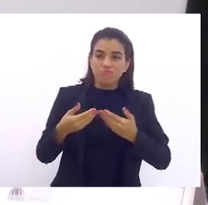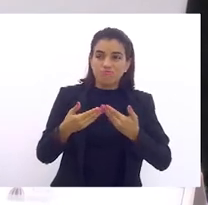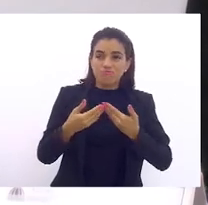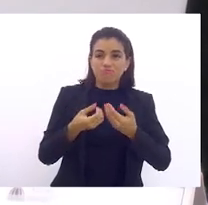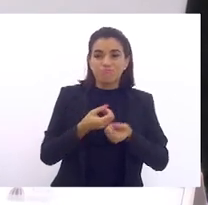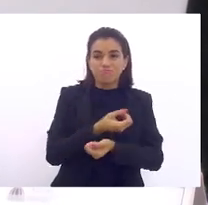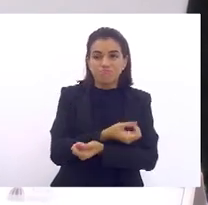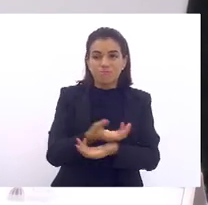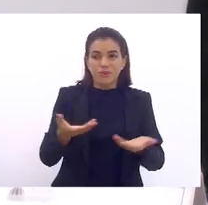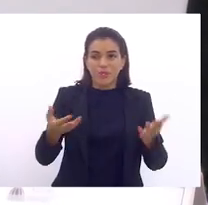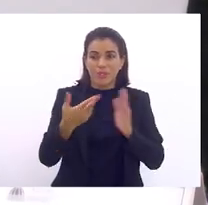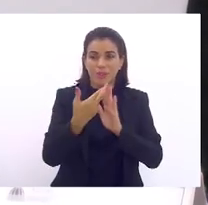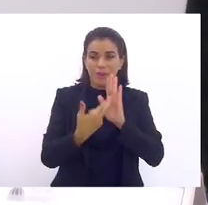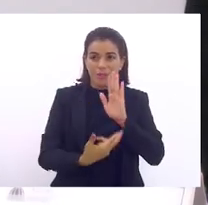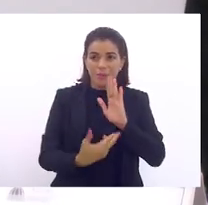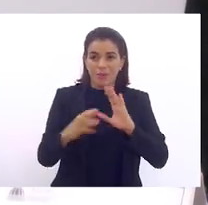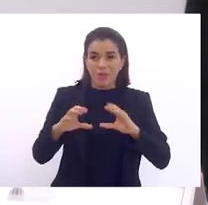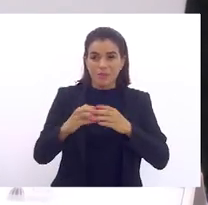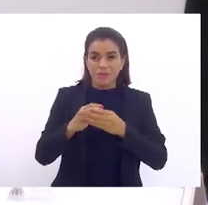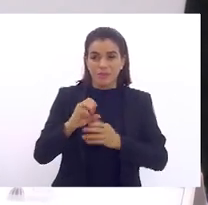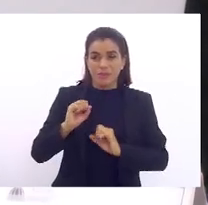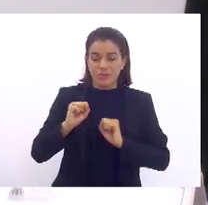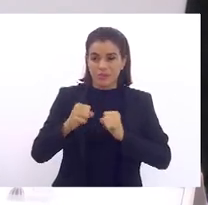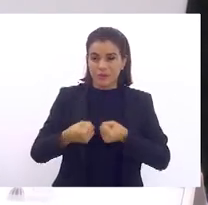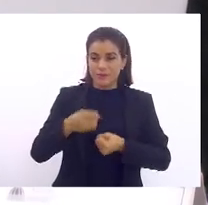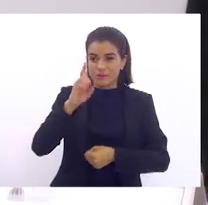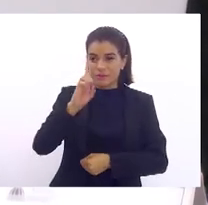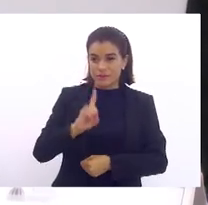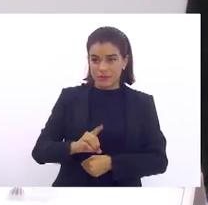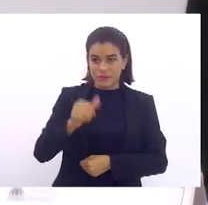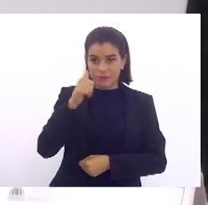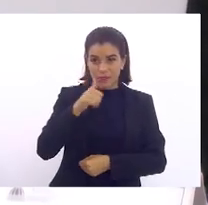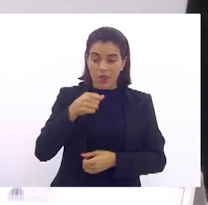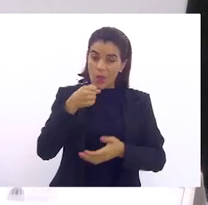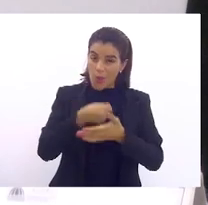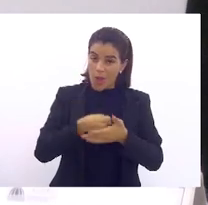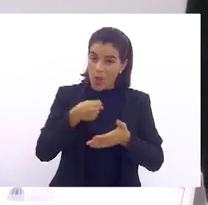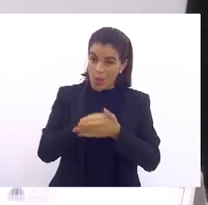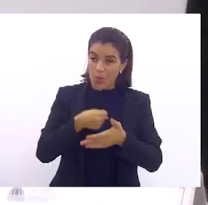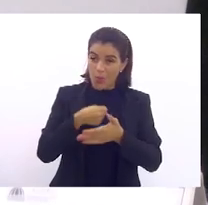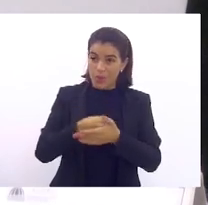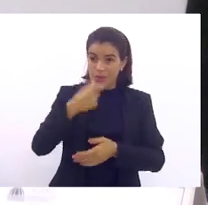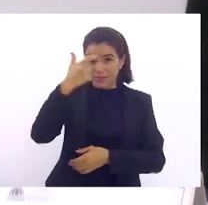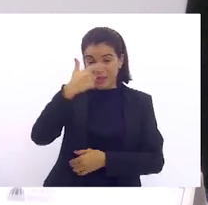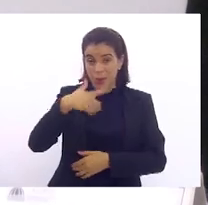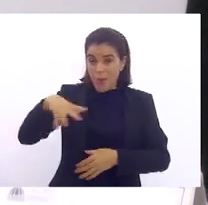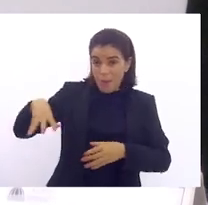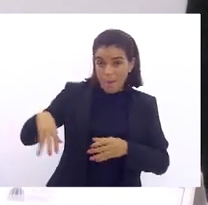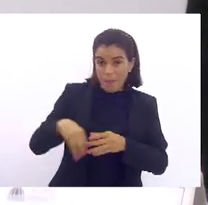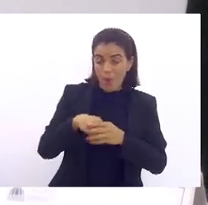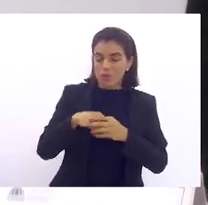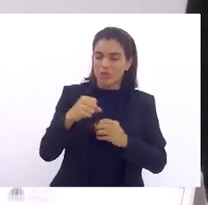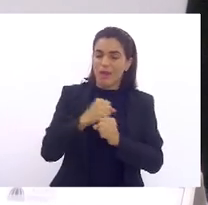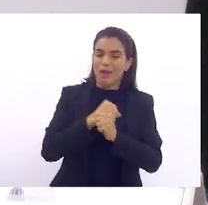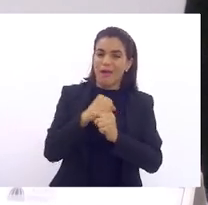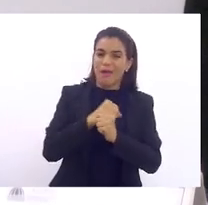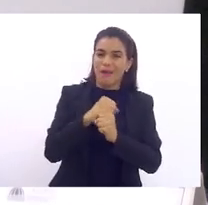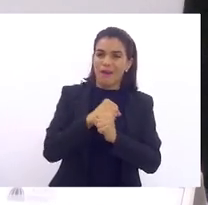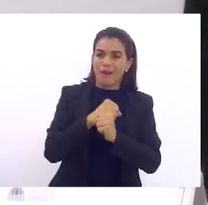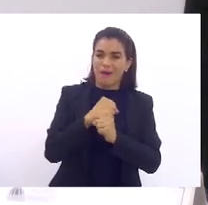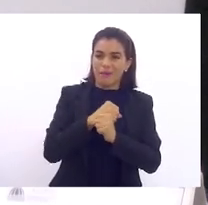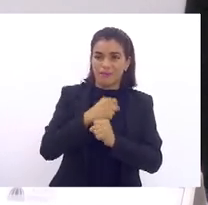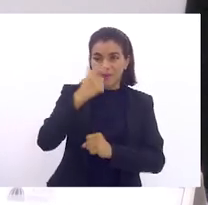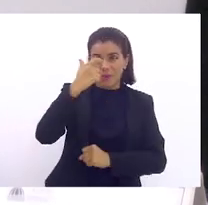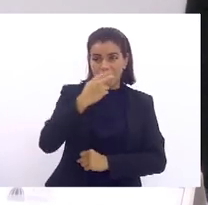comissão de defesa dos direitos da mulher é uma luta comal faço couro há muitos anos né há décadas então eu sou